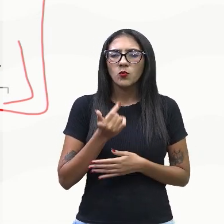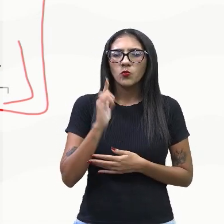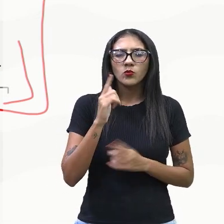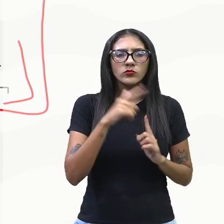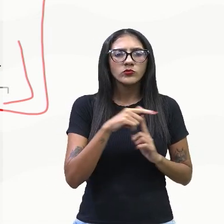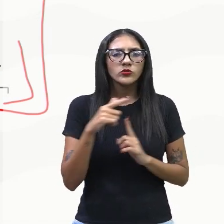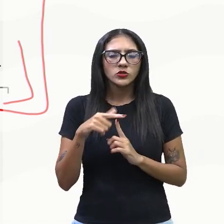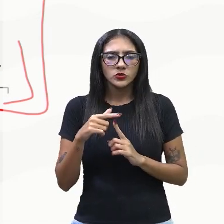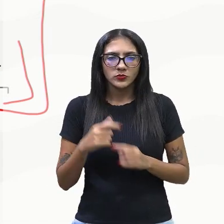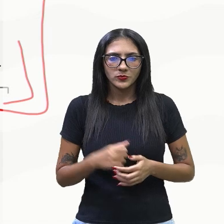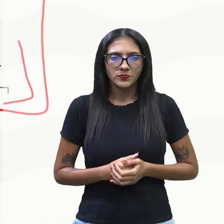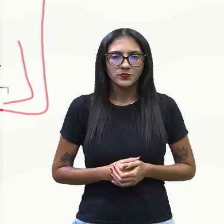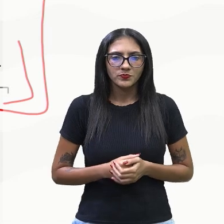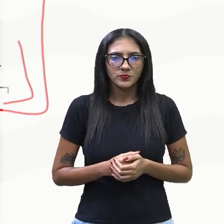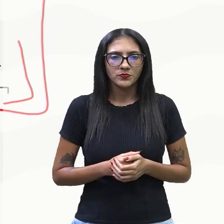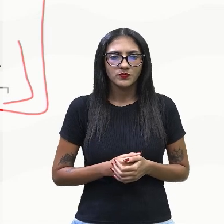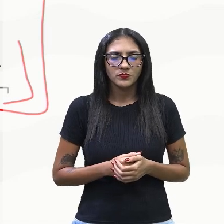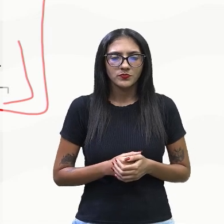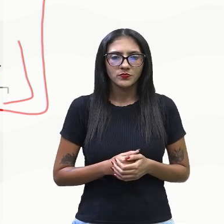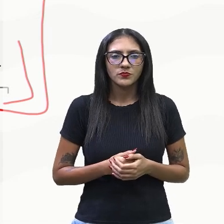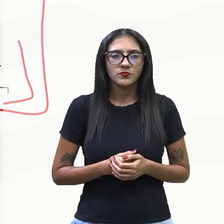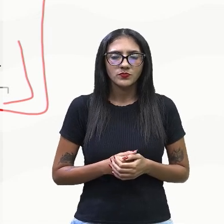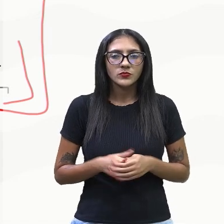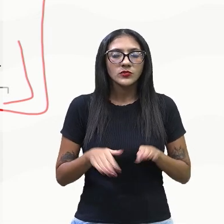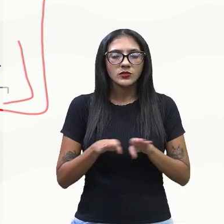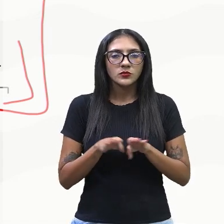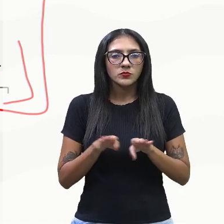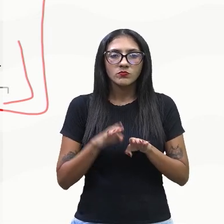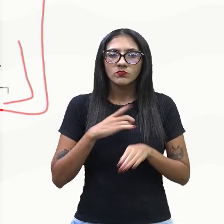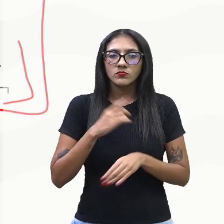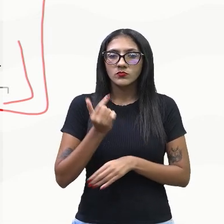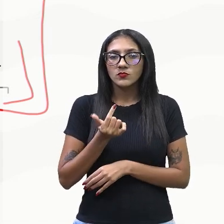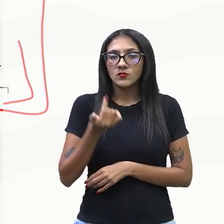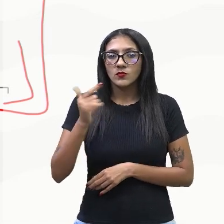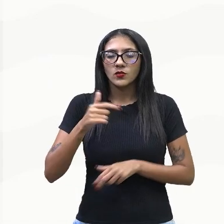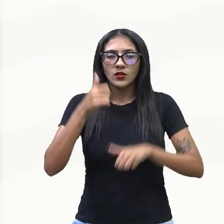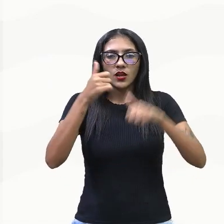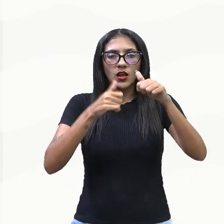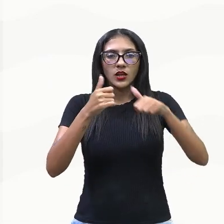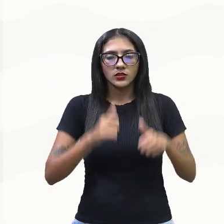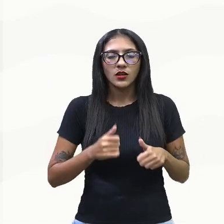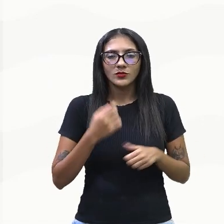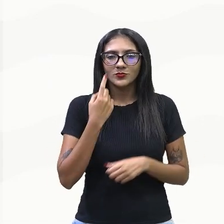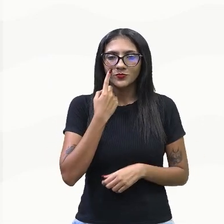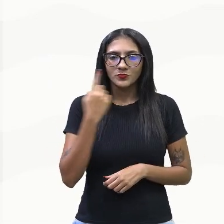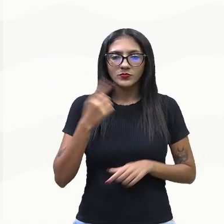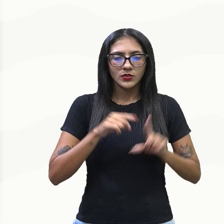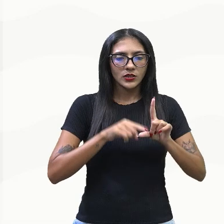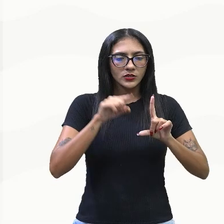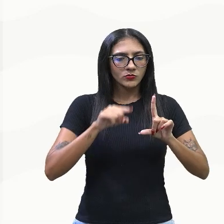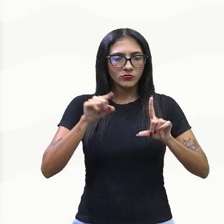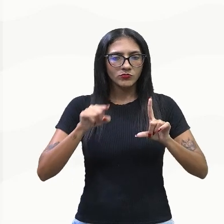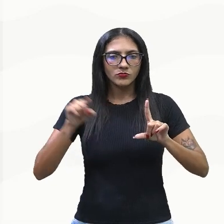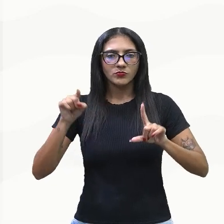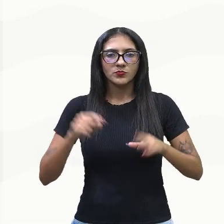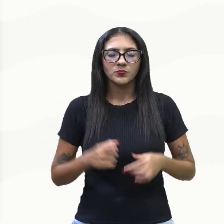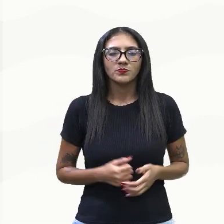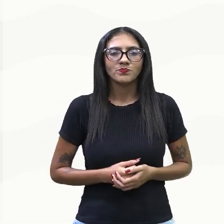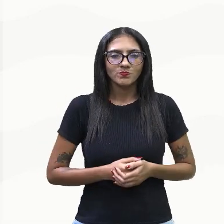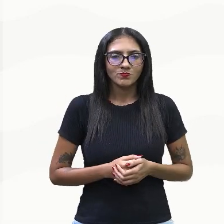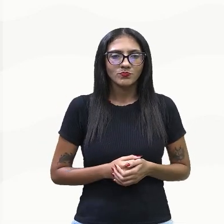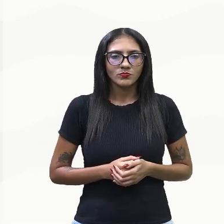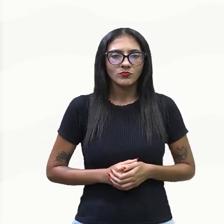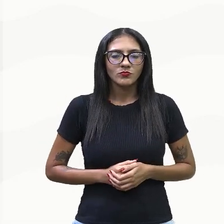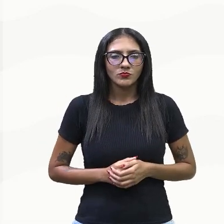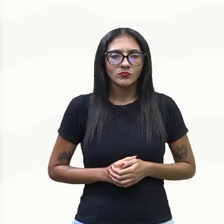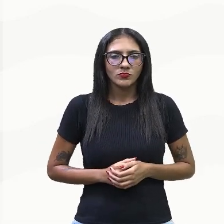mostrado? Sim, análise de dados desse gráfico aqui de linhas. Vamos dar uma olhadinha. Avanço do câncer de